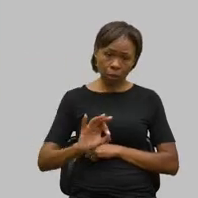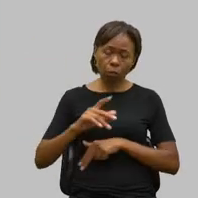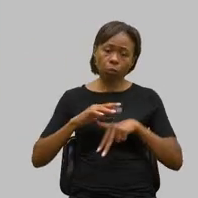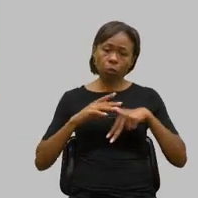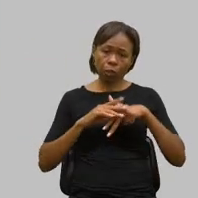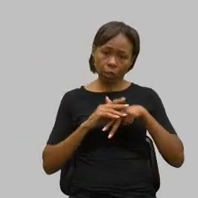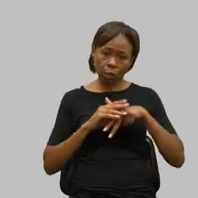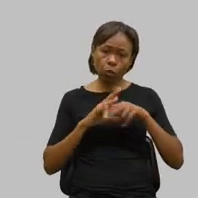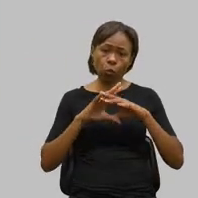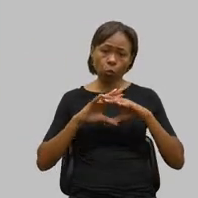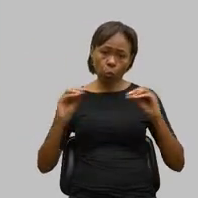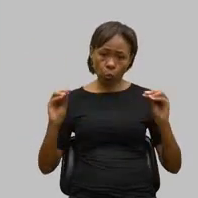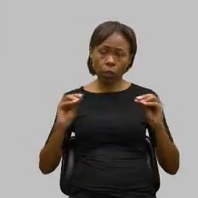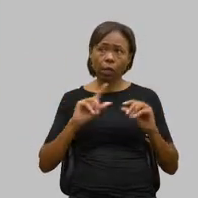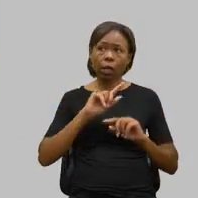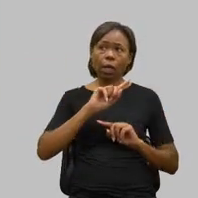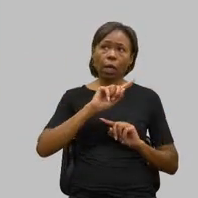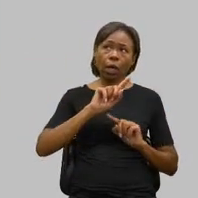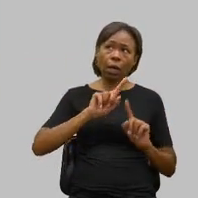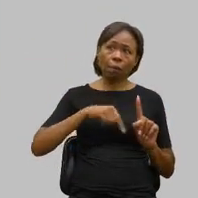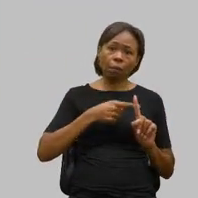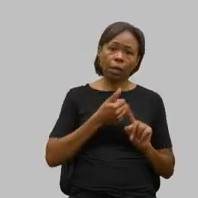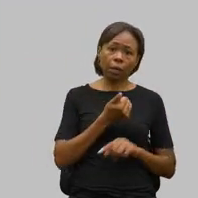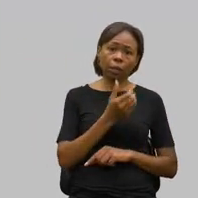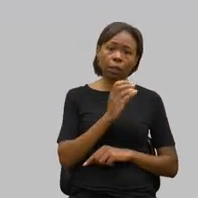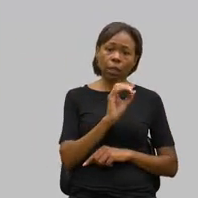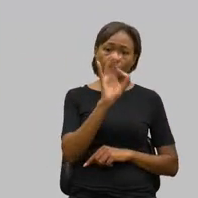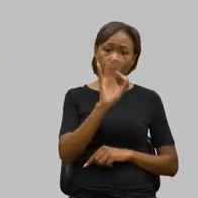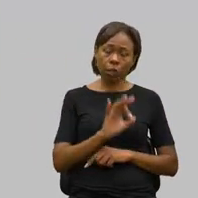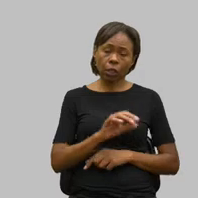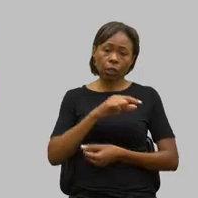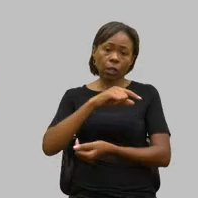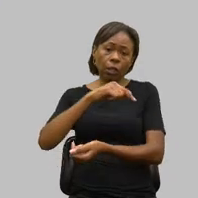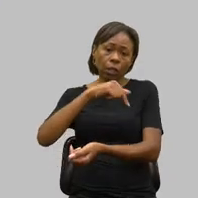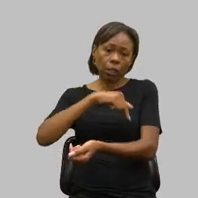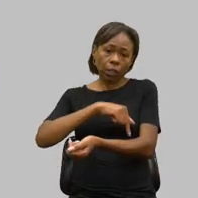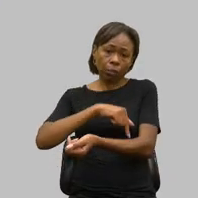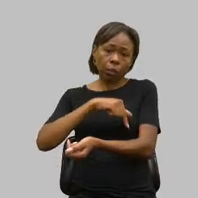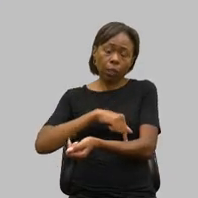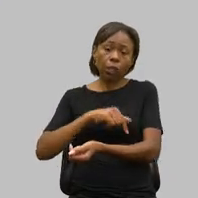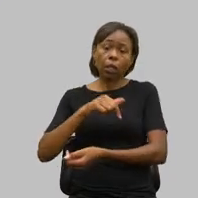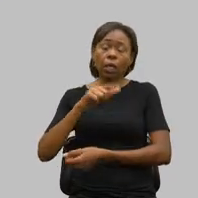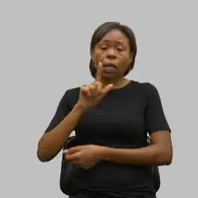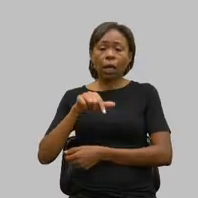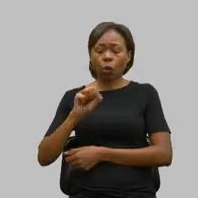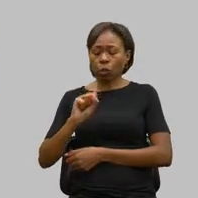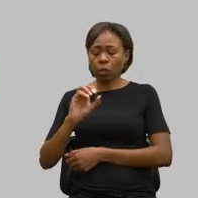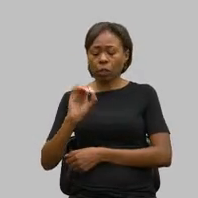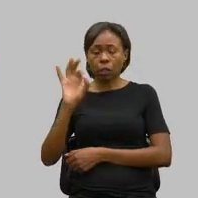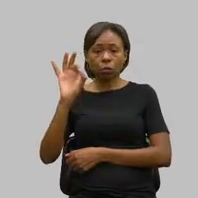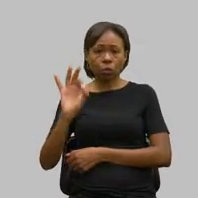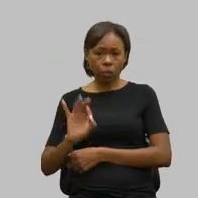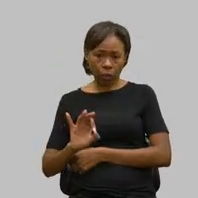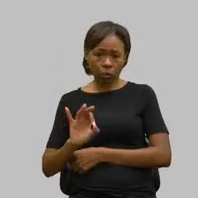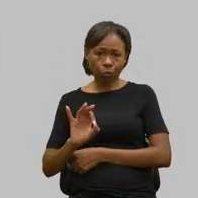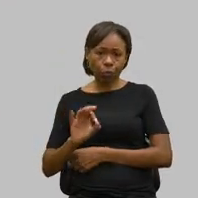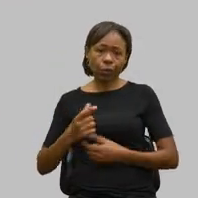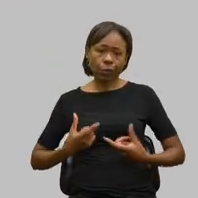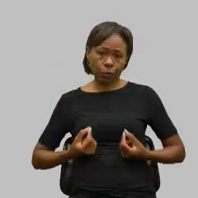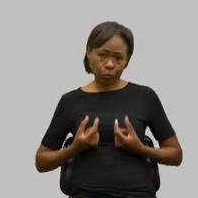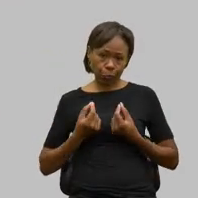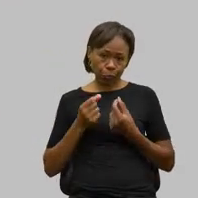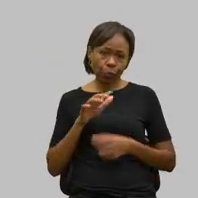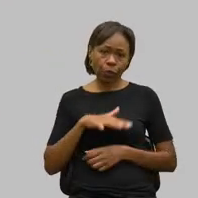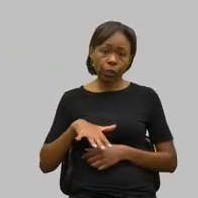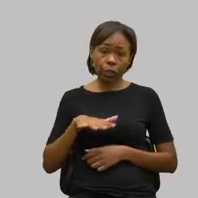da quimioterapia que consome 80% do recurso da oncologia. Fizemos esse trabalho,